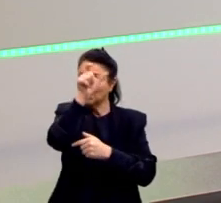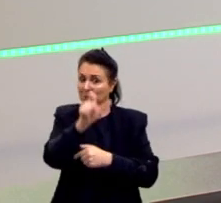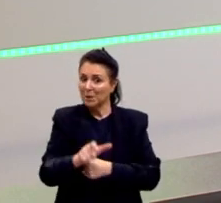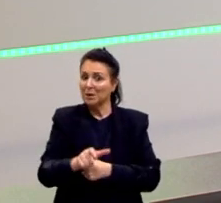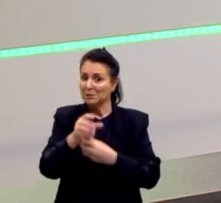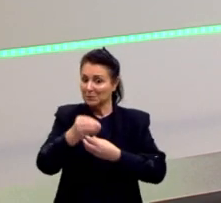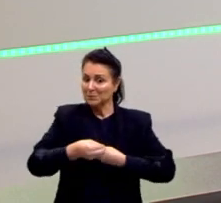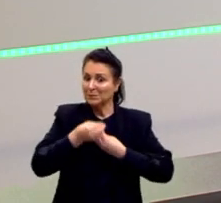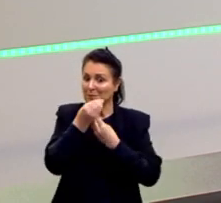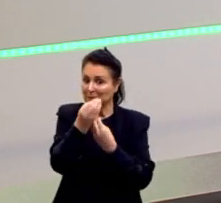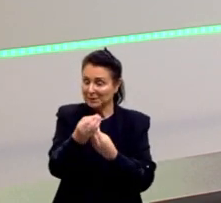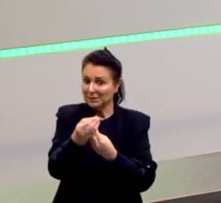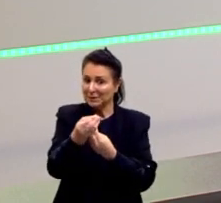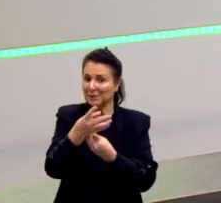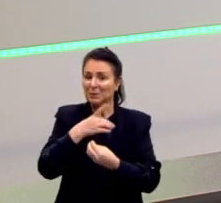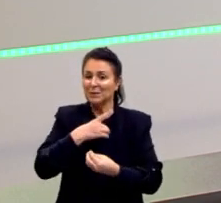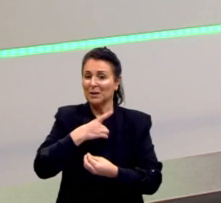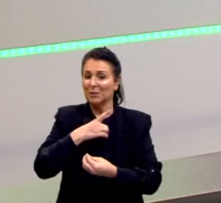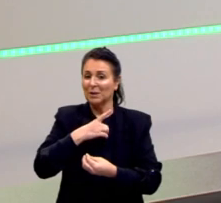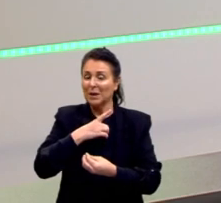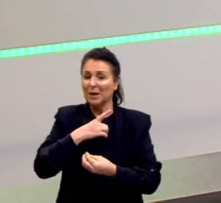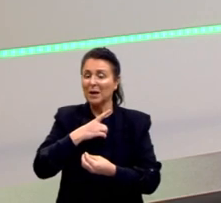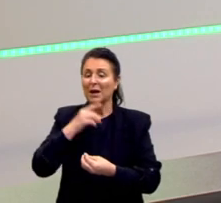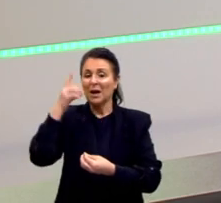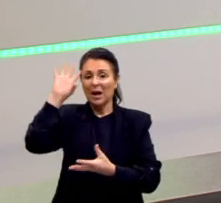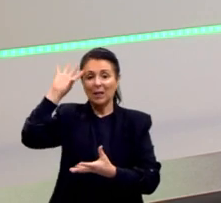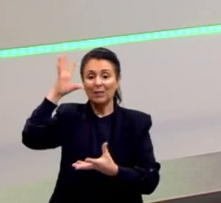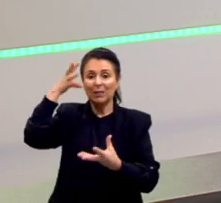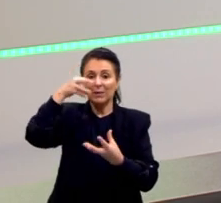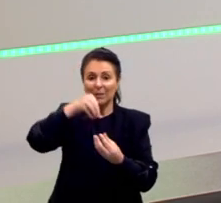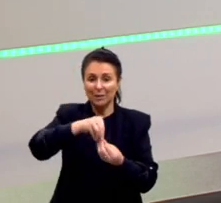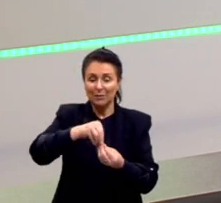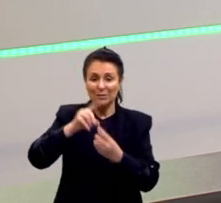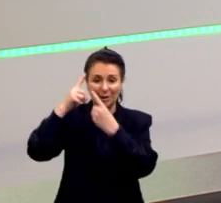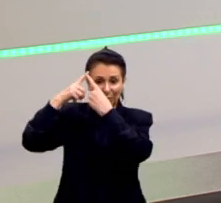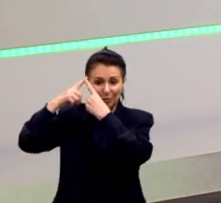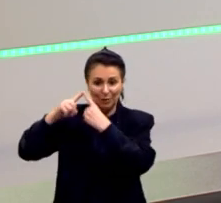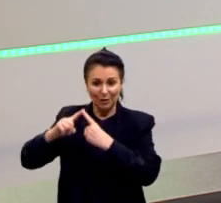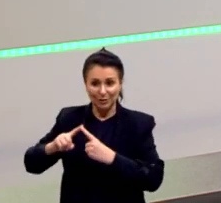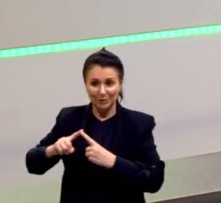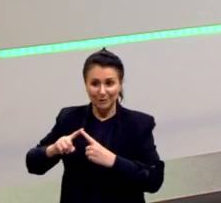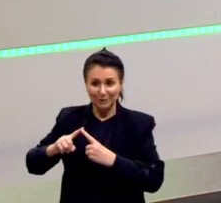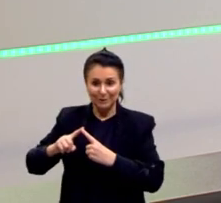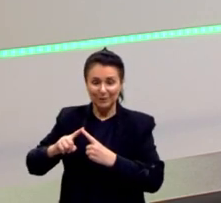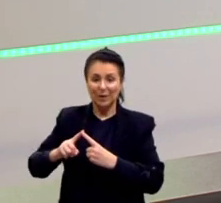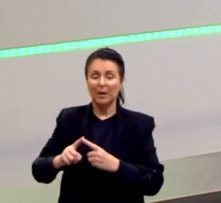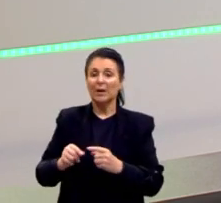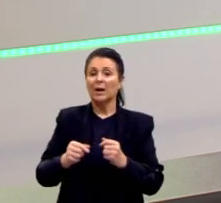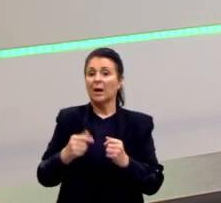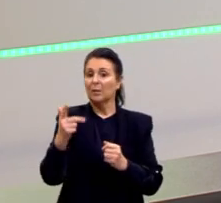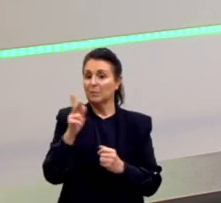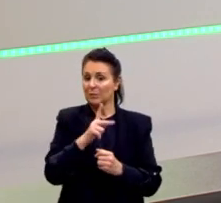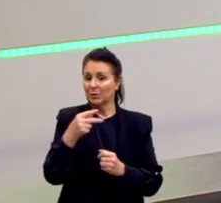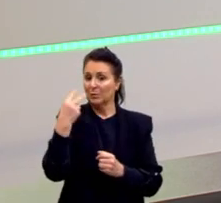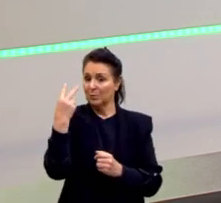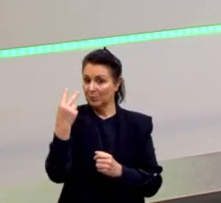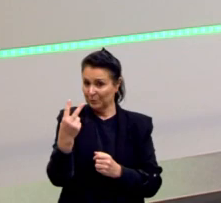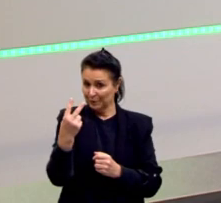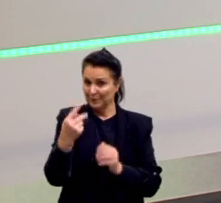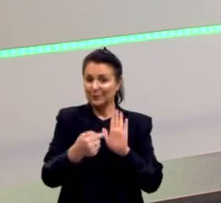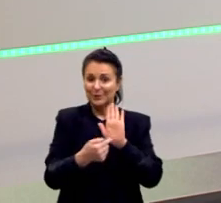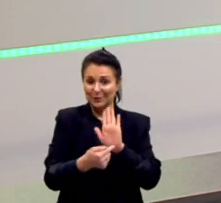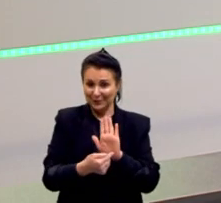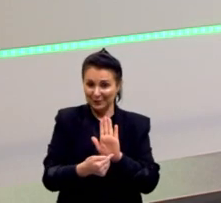aí as deduções lógicas eu trago duas proposições e uma terceira faz com que a gente tenha